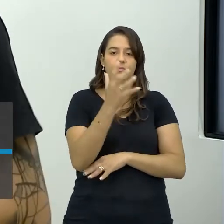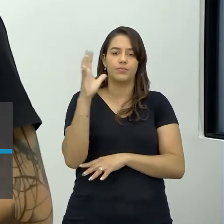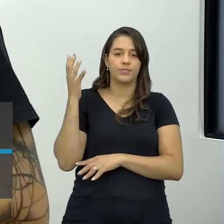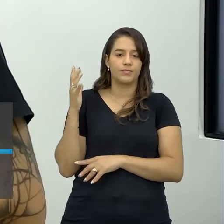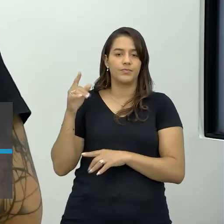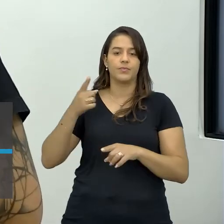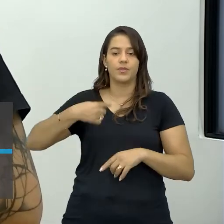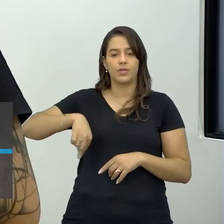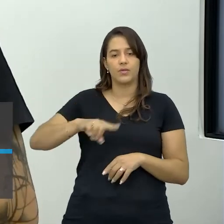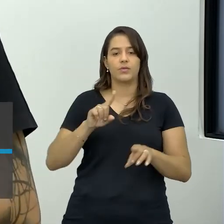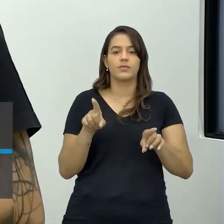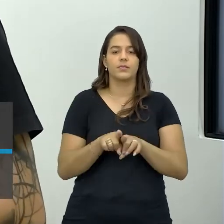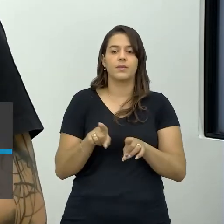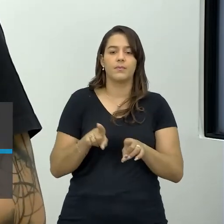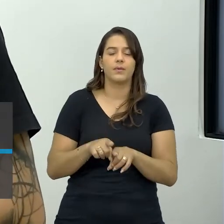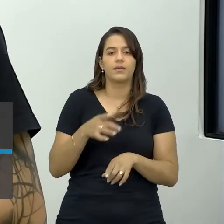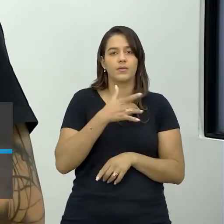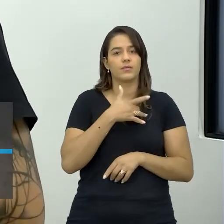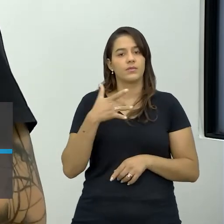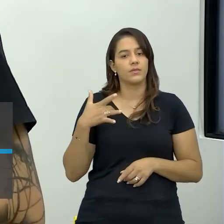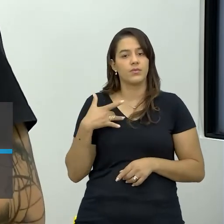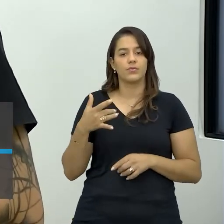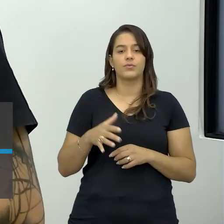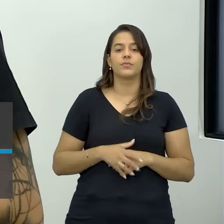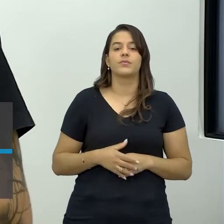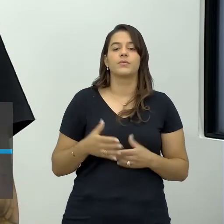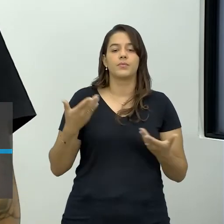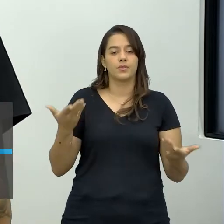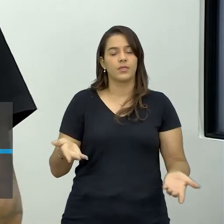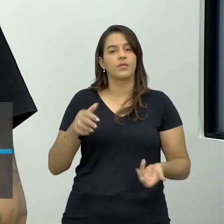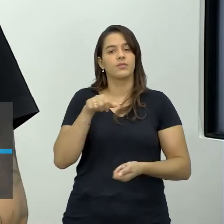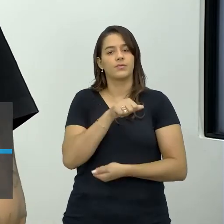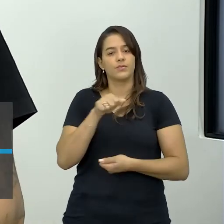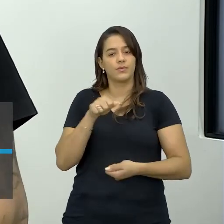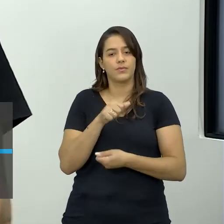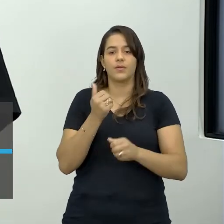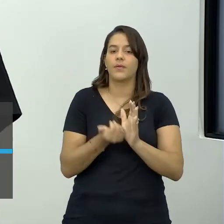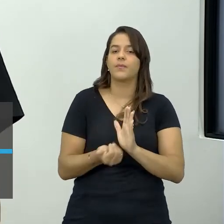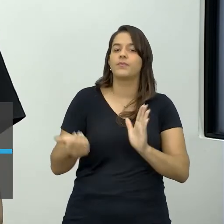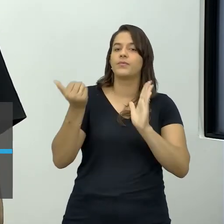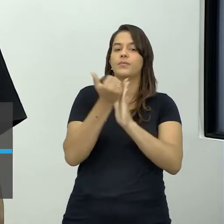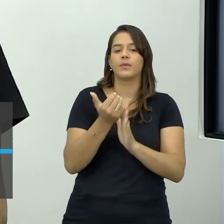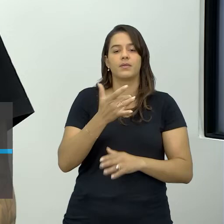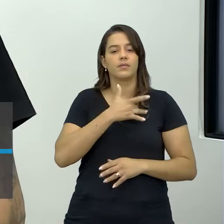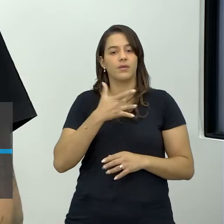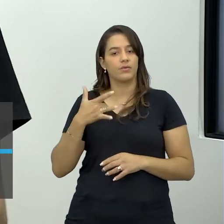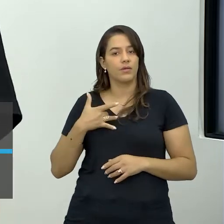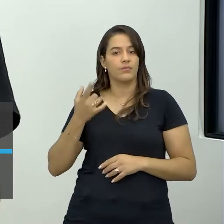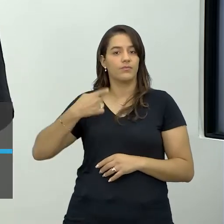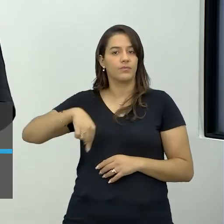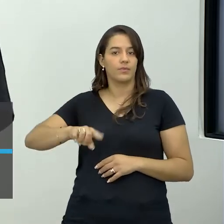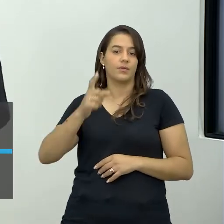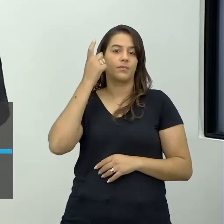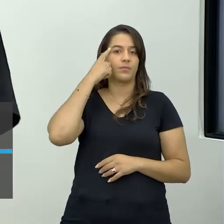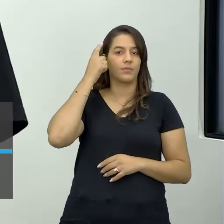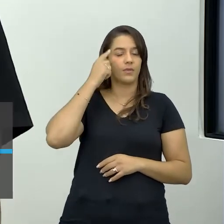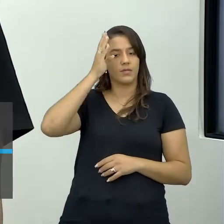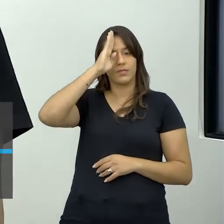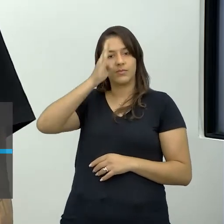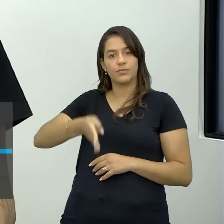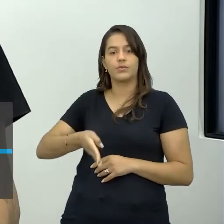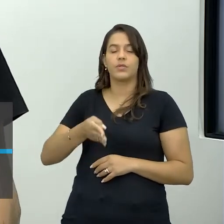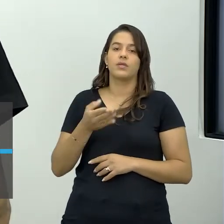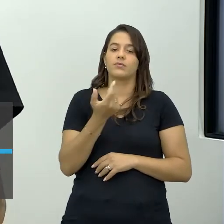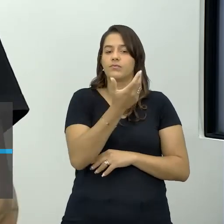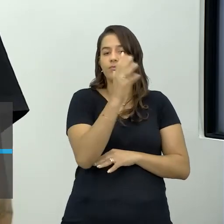também a nós mesmos, a nossa saúde, porque hábitos sustentáveis são muito mais saudáveis, se a gente for parar para pensar, porque a gente está lidando diretamente com a